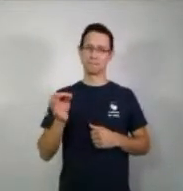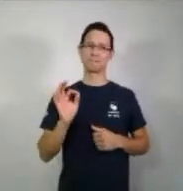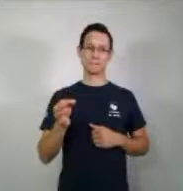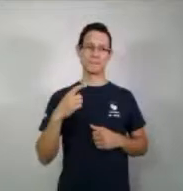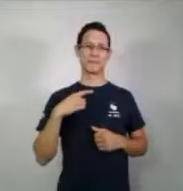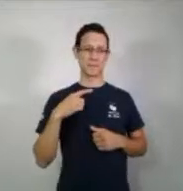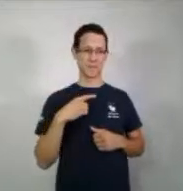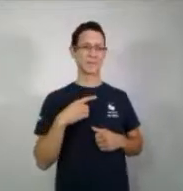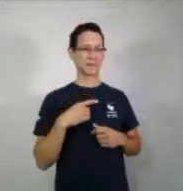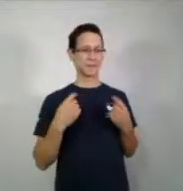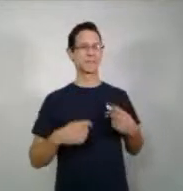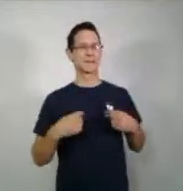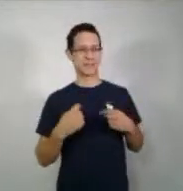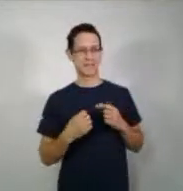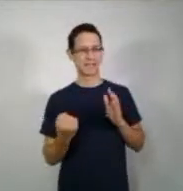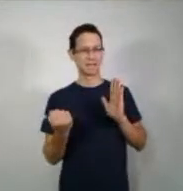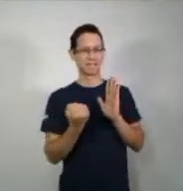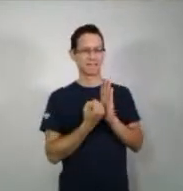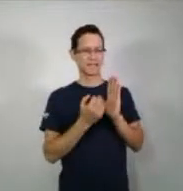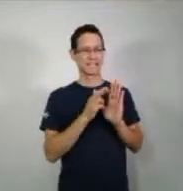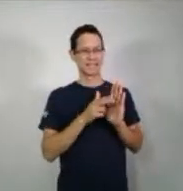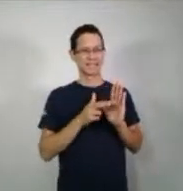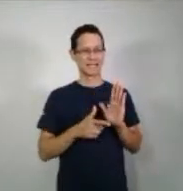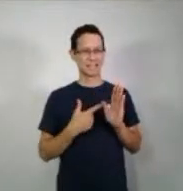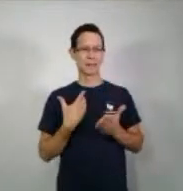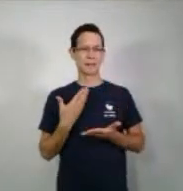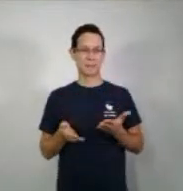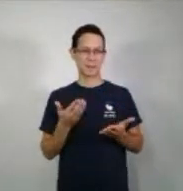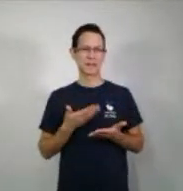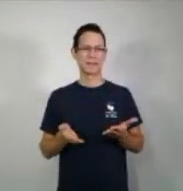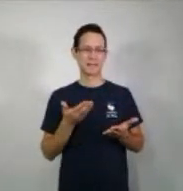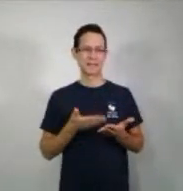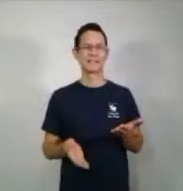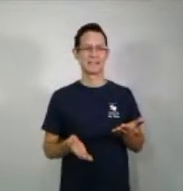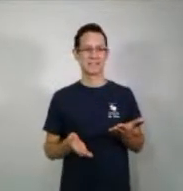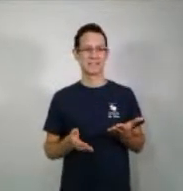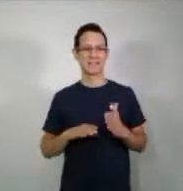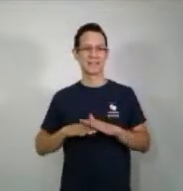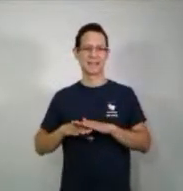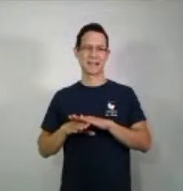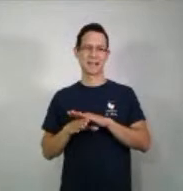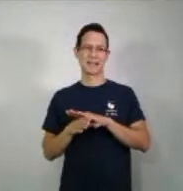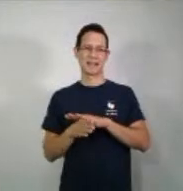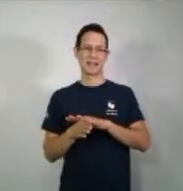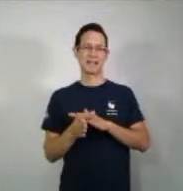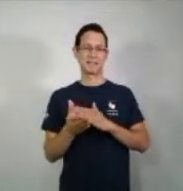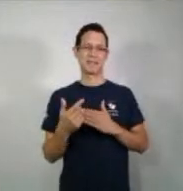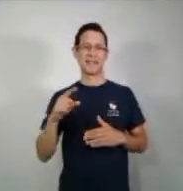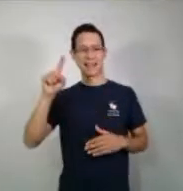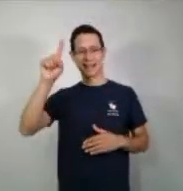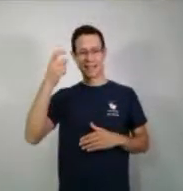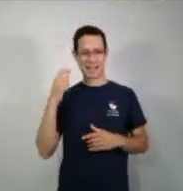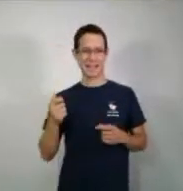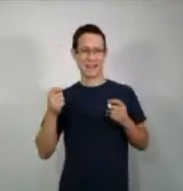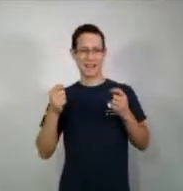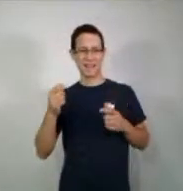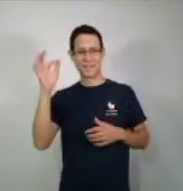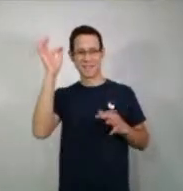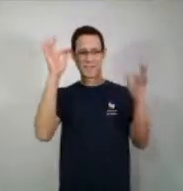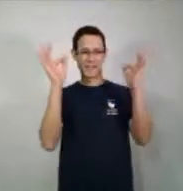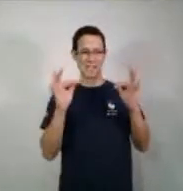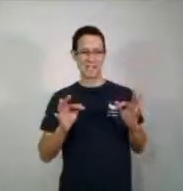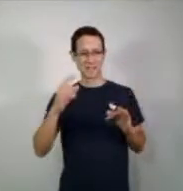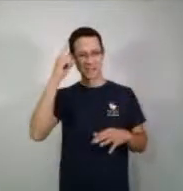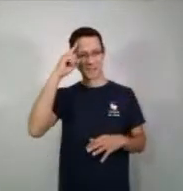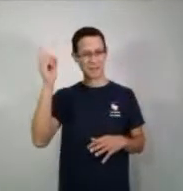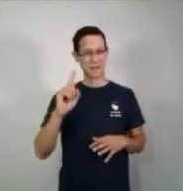ser marcada, que eu acho que perdemos muito e talvez não nos dávamos conta, né? Éramos felizes e não sabíamos quando não protegemos Exato. esses